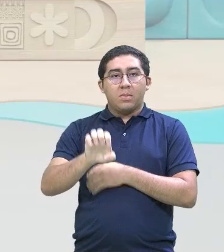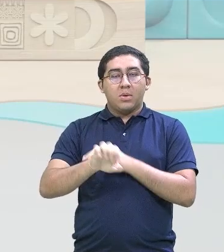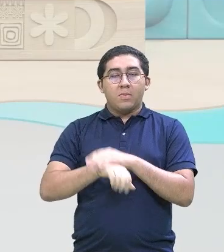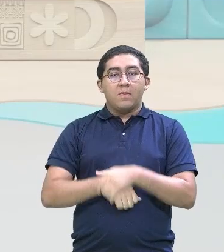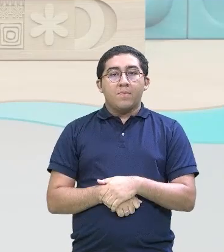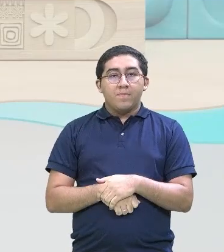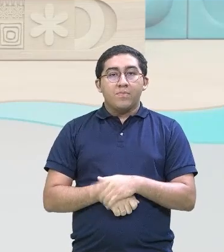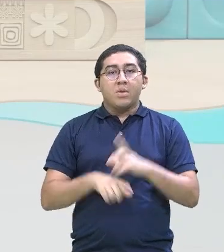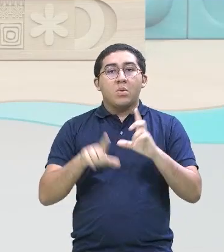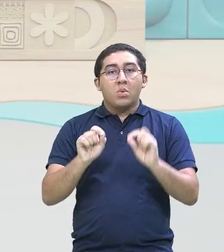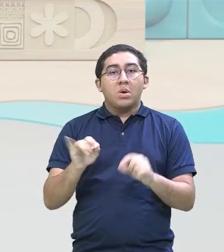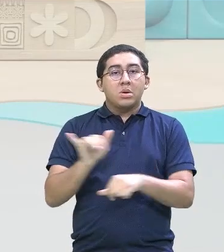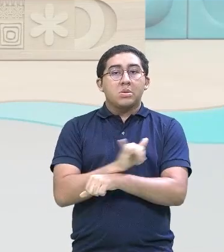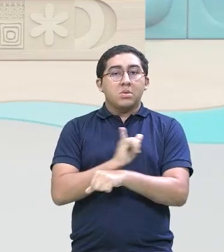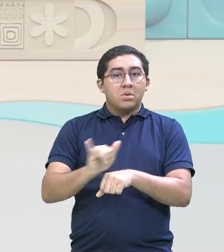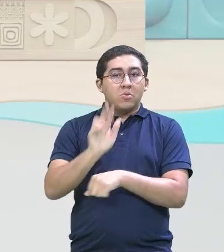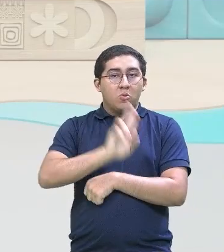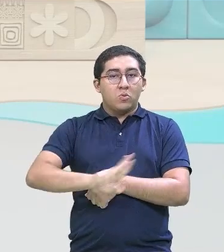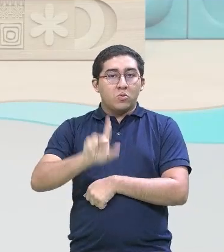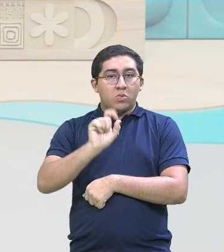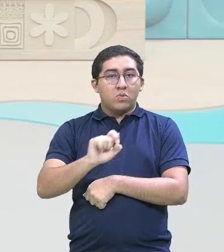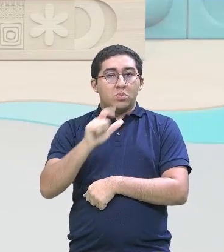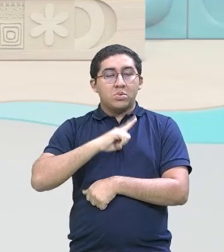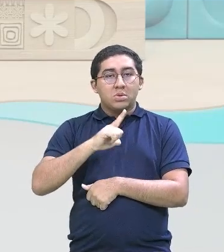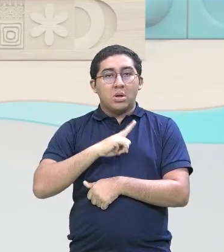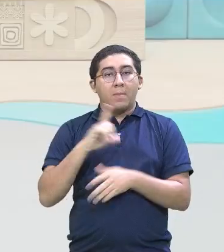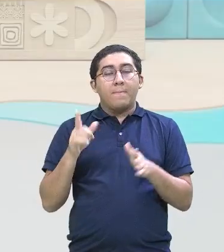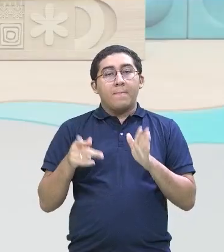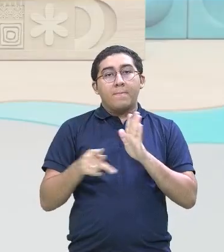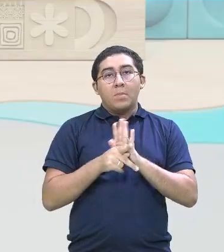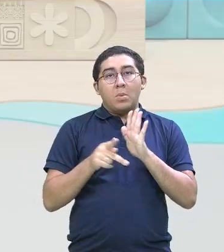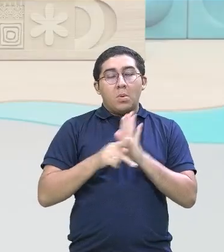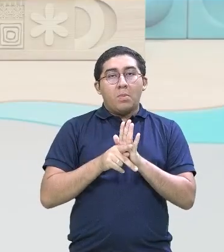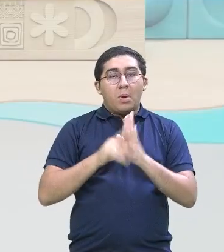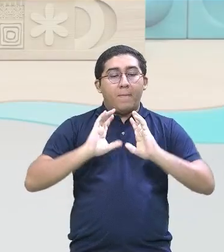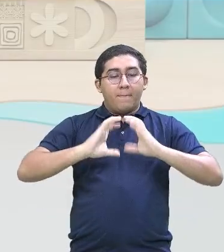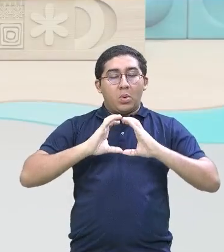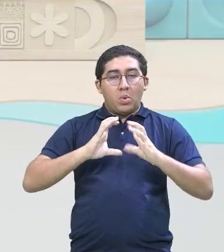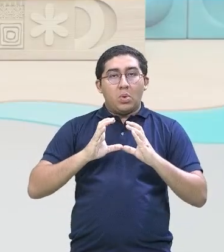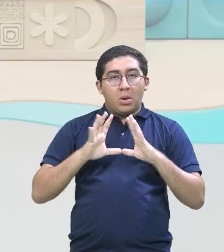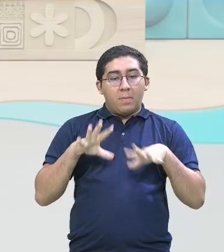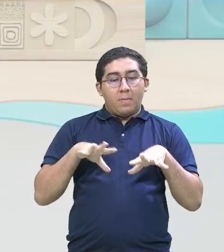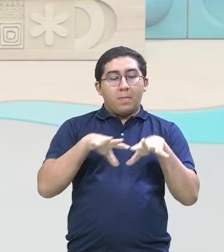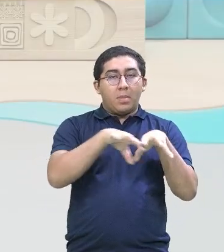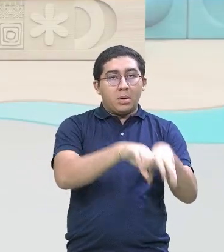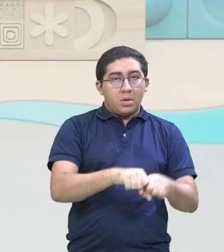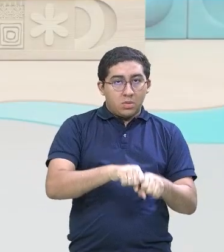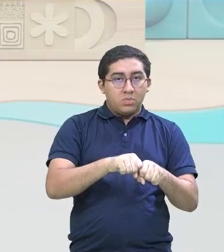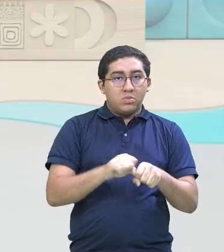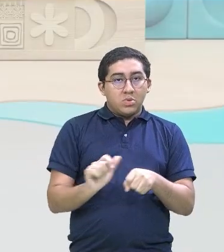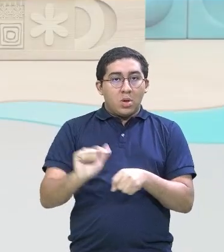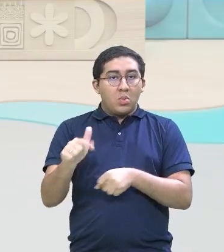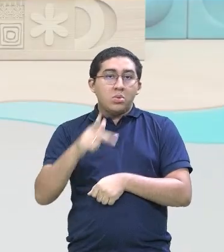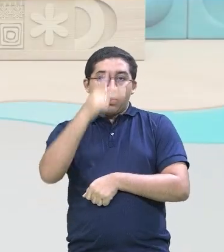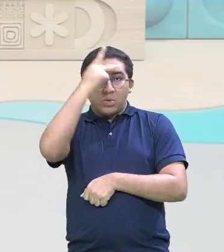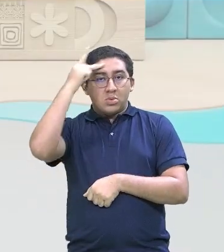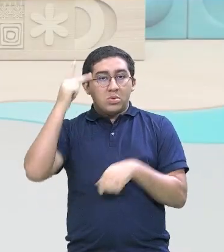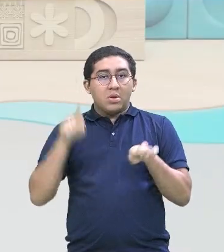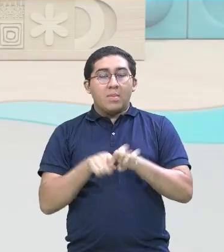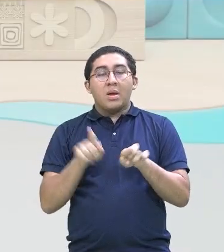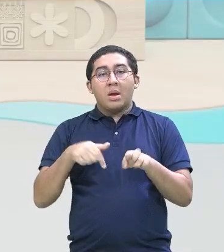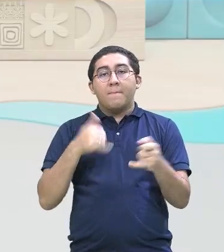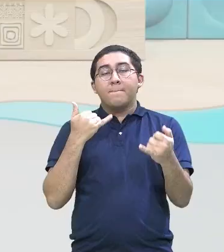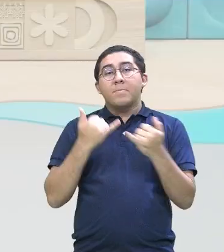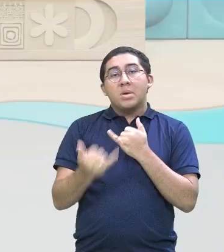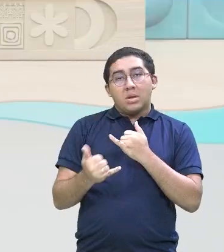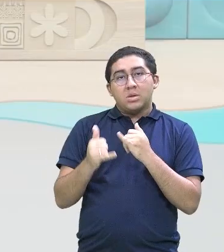é a técnica utilizada para retirar a bola do adversário e é muito similar à recepção. Manter